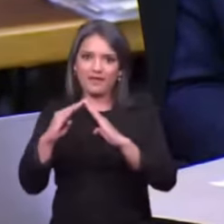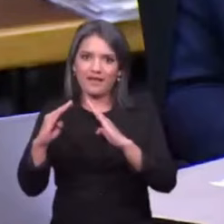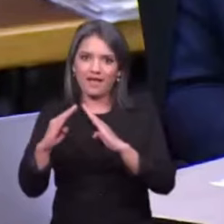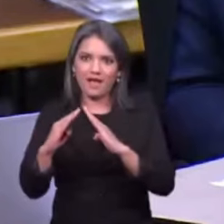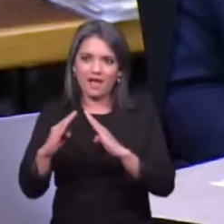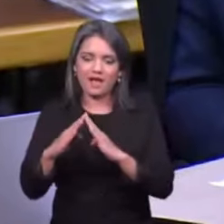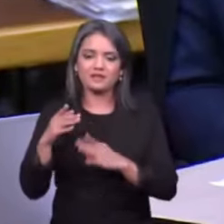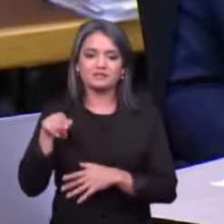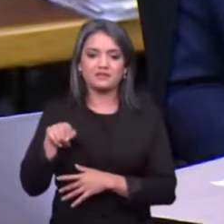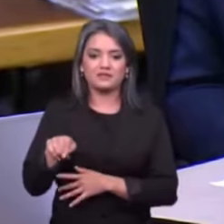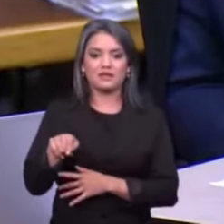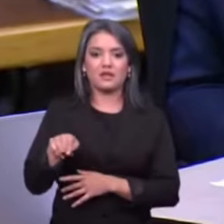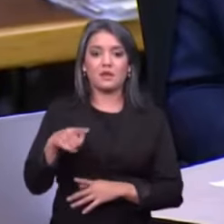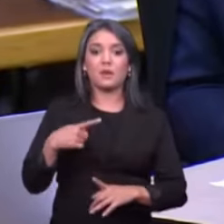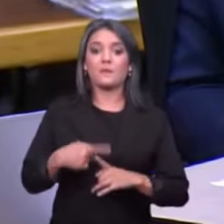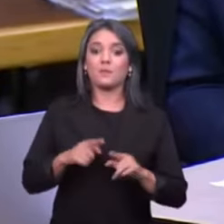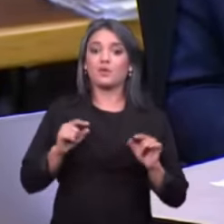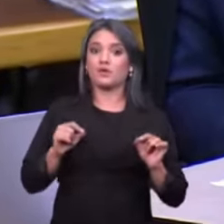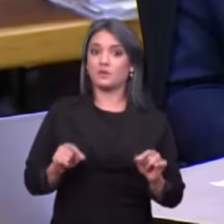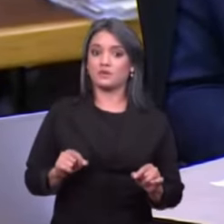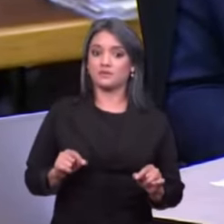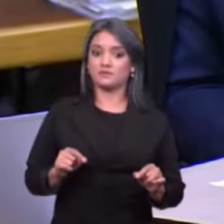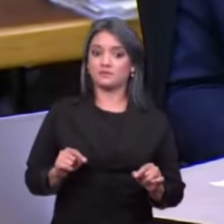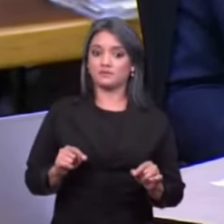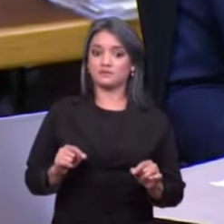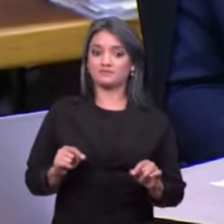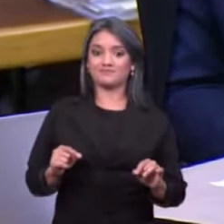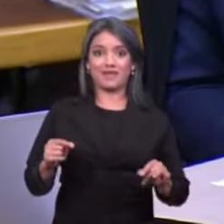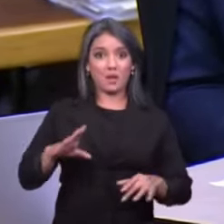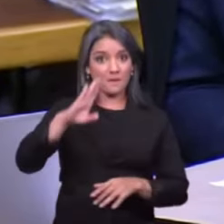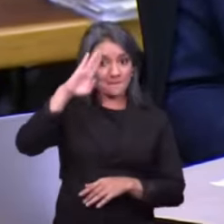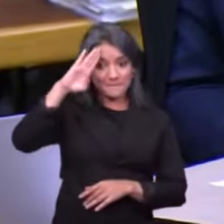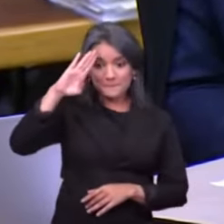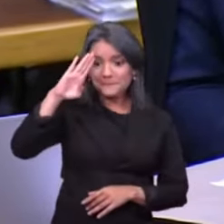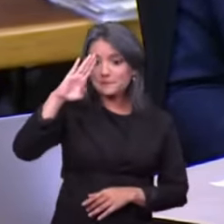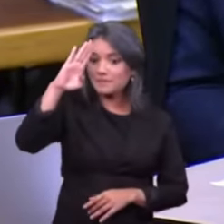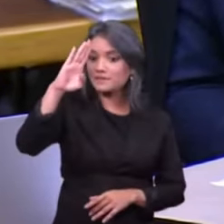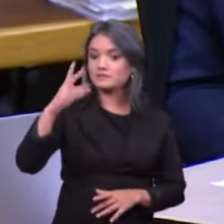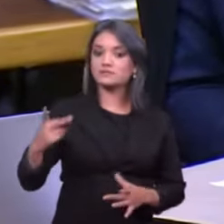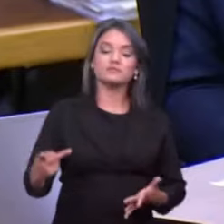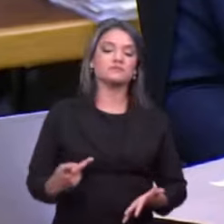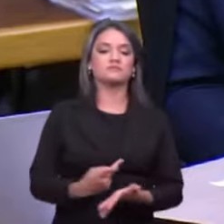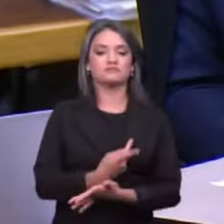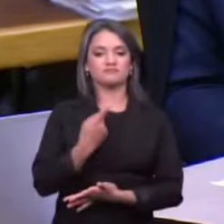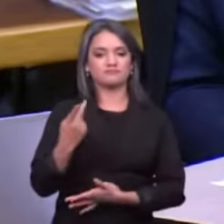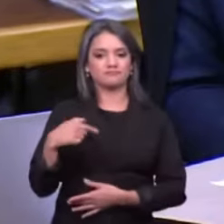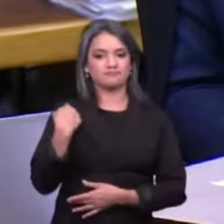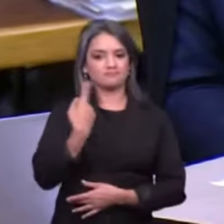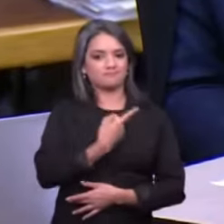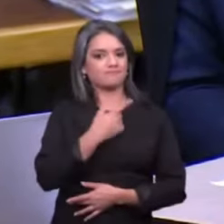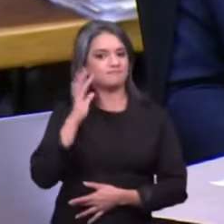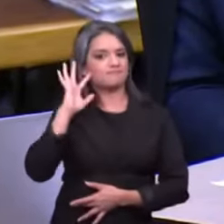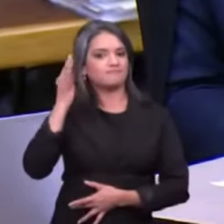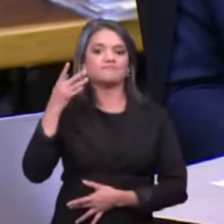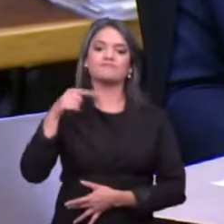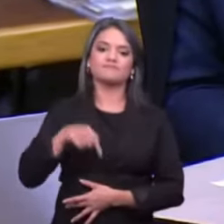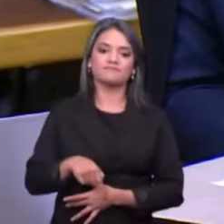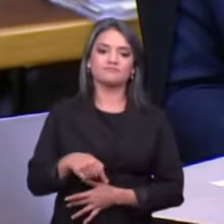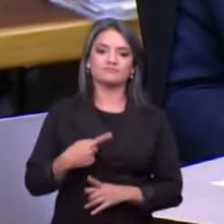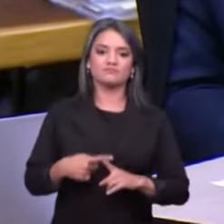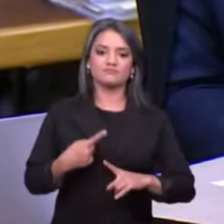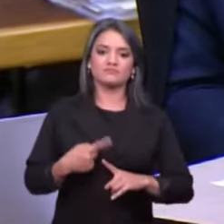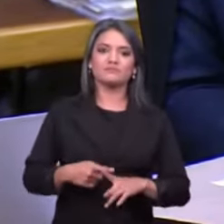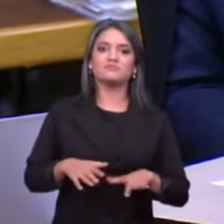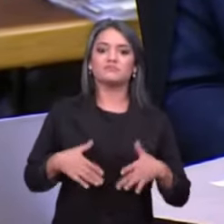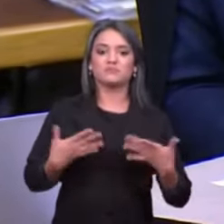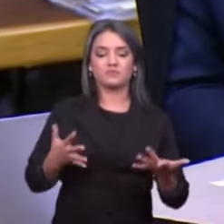julgamento, porque essa é a questão primordial que nós vamos definir aqui. A partir do momento que ficar